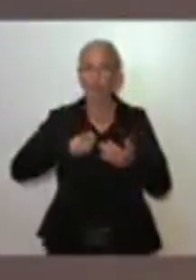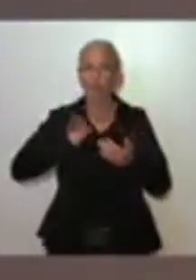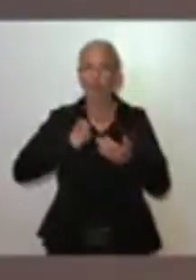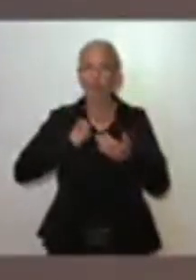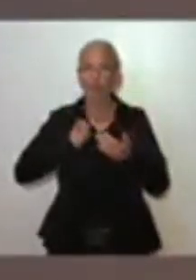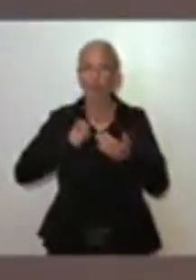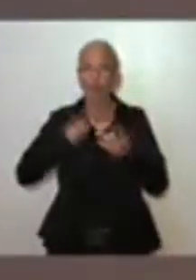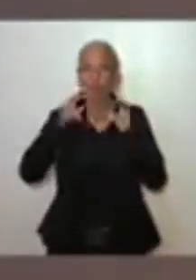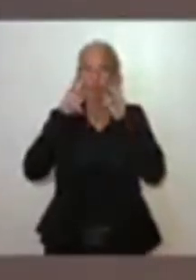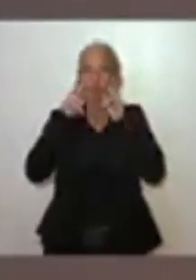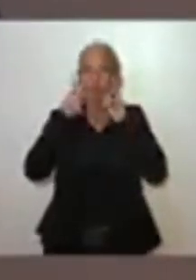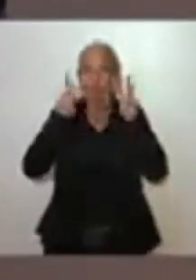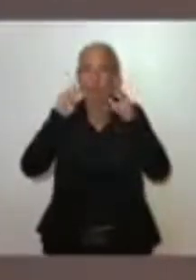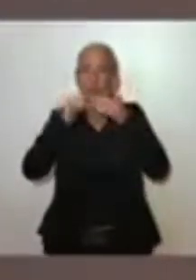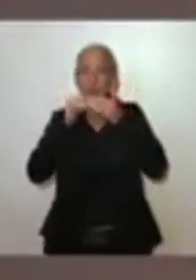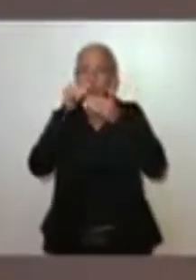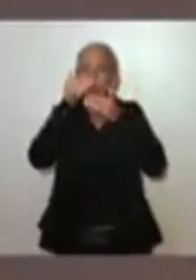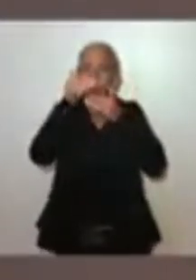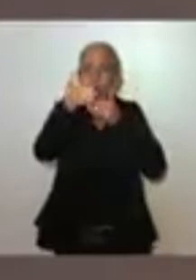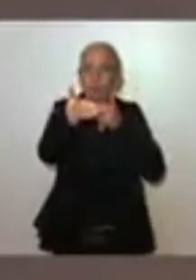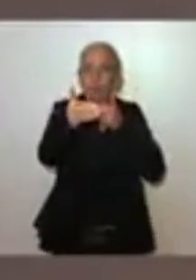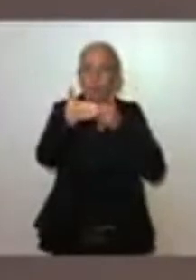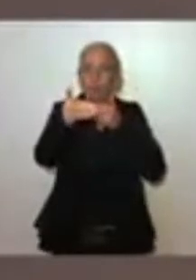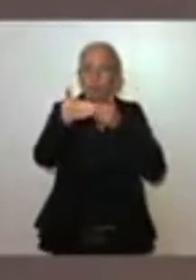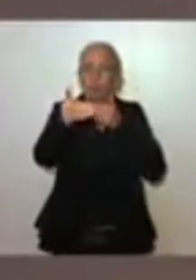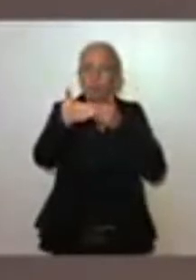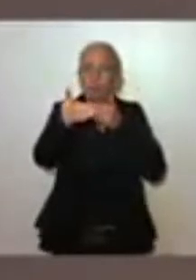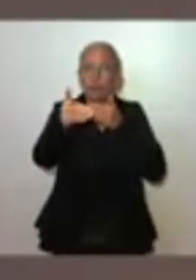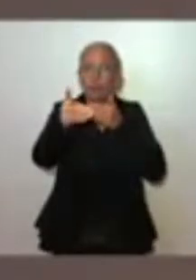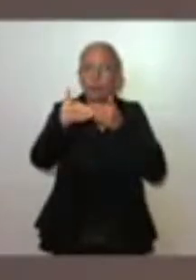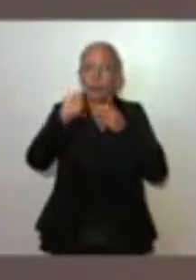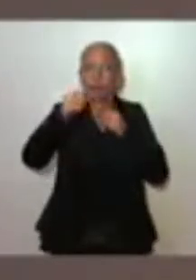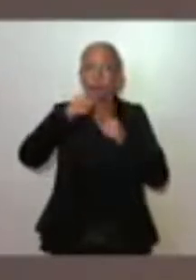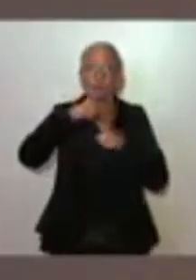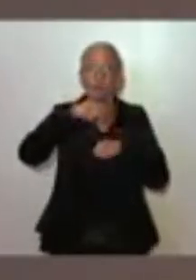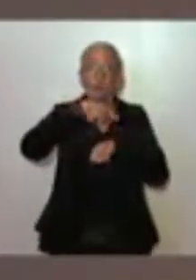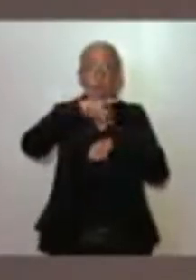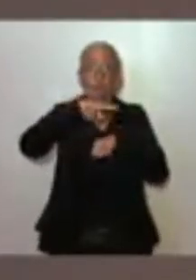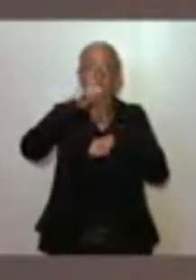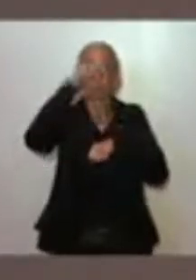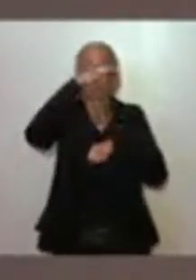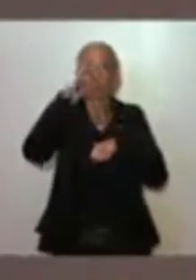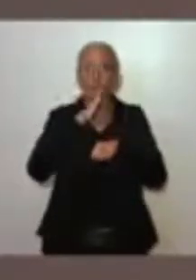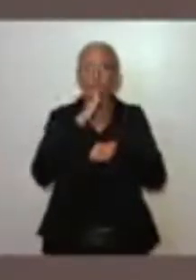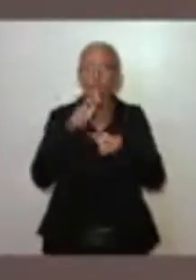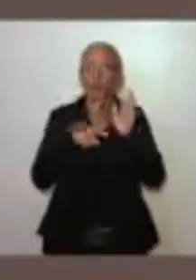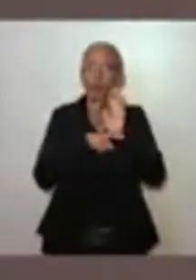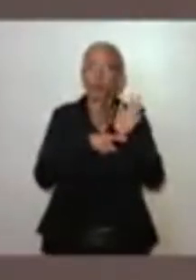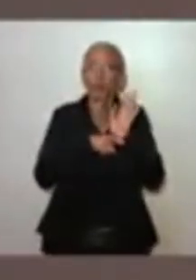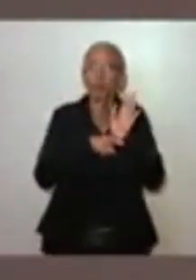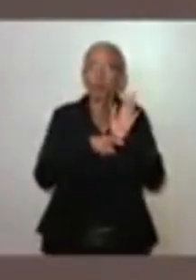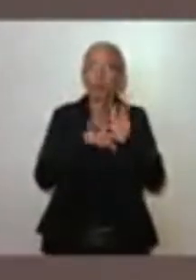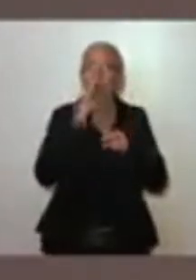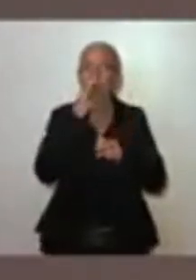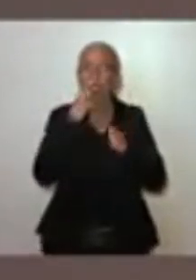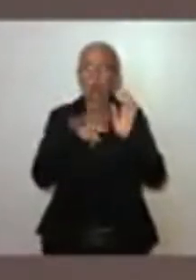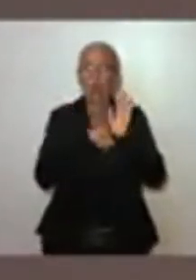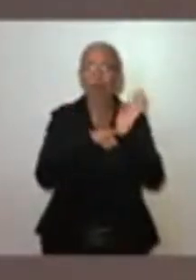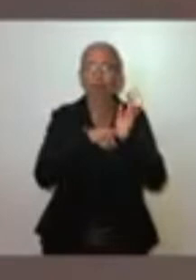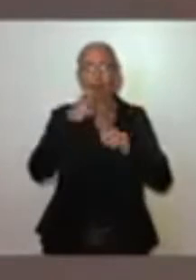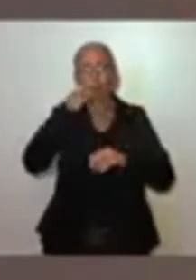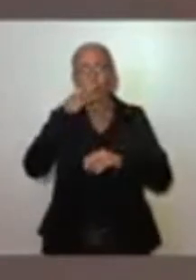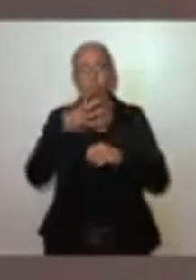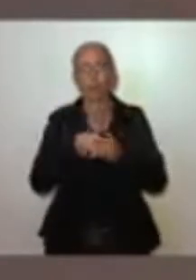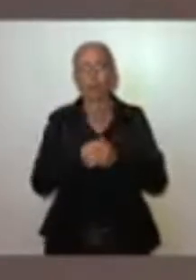perspectiva e o filme da vivência brasileira é um filme bom eu gosto de lembrar